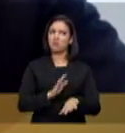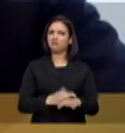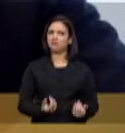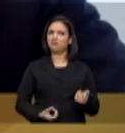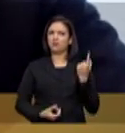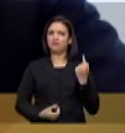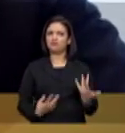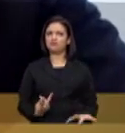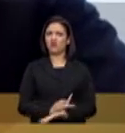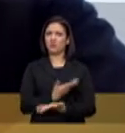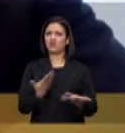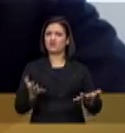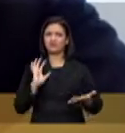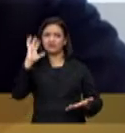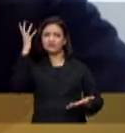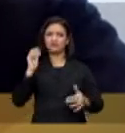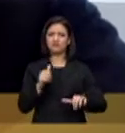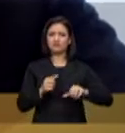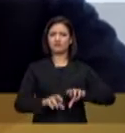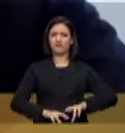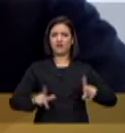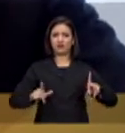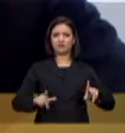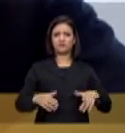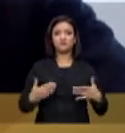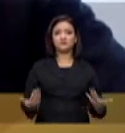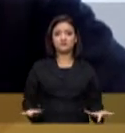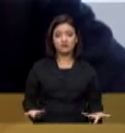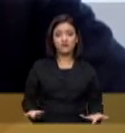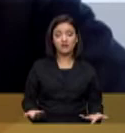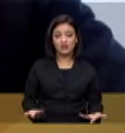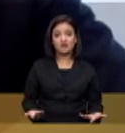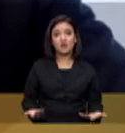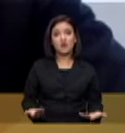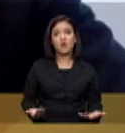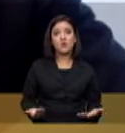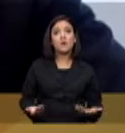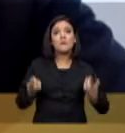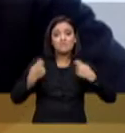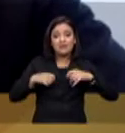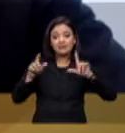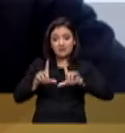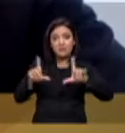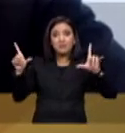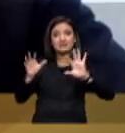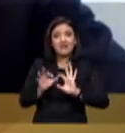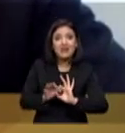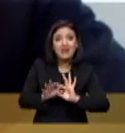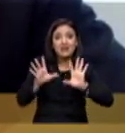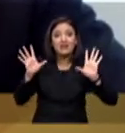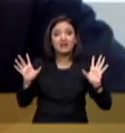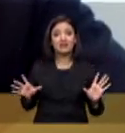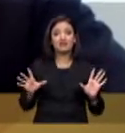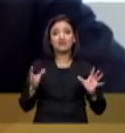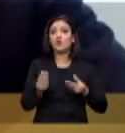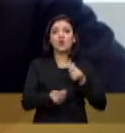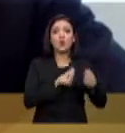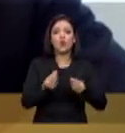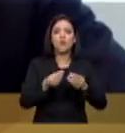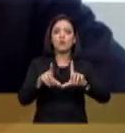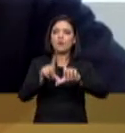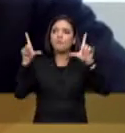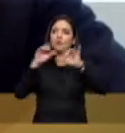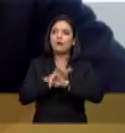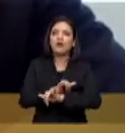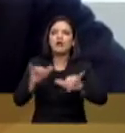nós vivemos. E não há imprensa livre sem propaganda comercial. Não há imprensa livre sem fonte